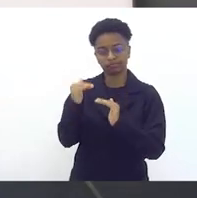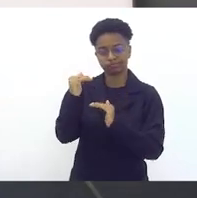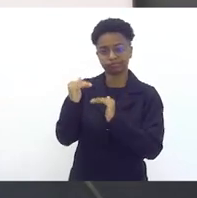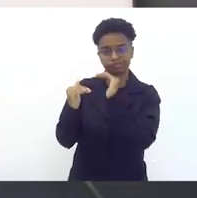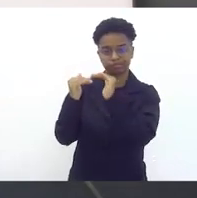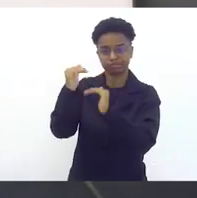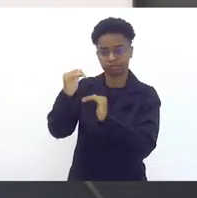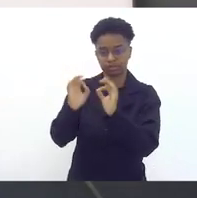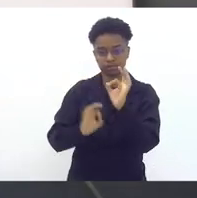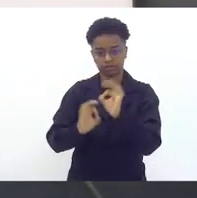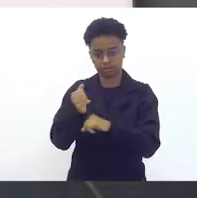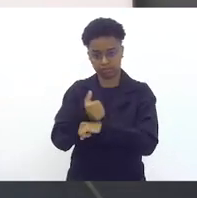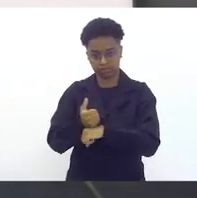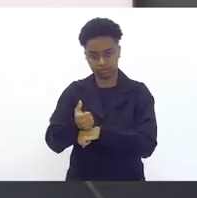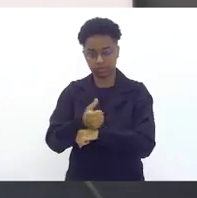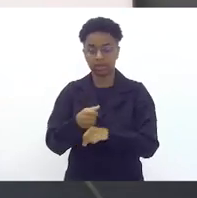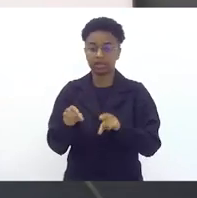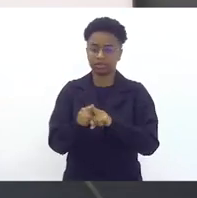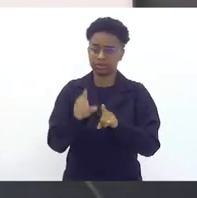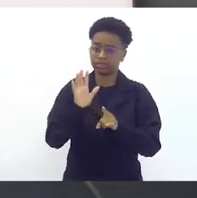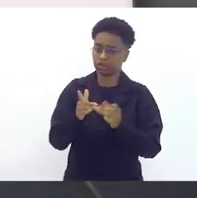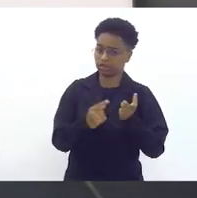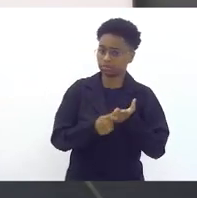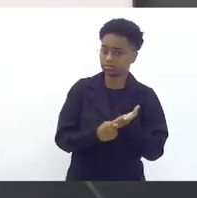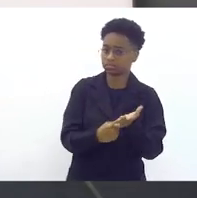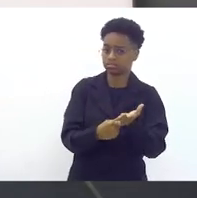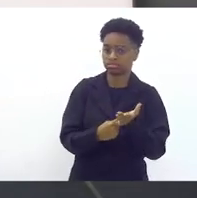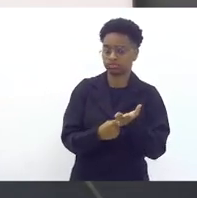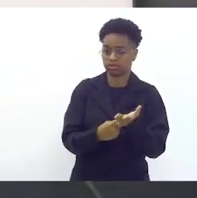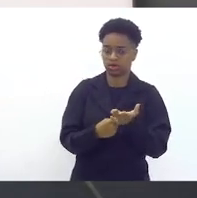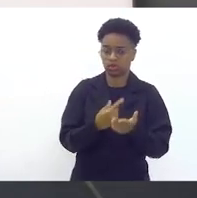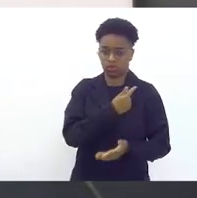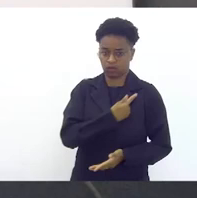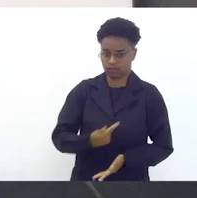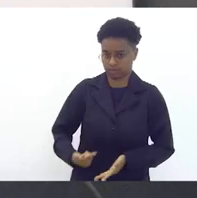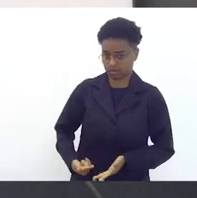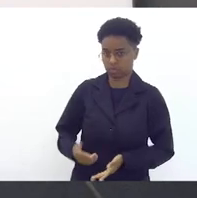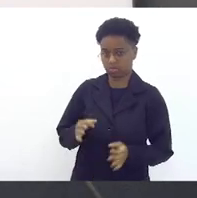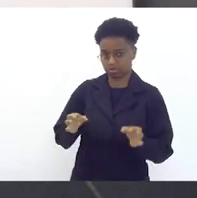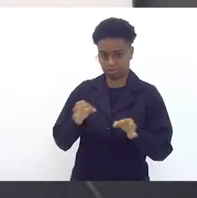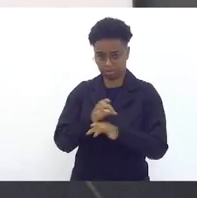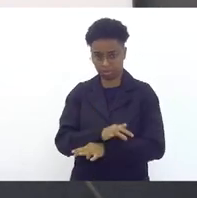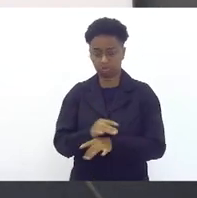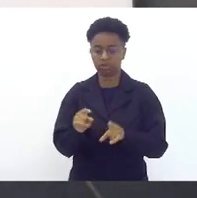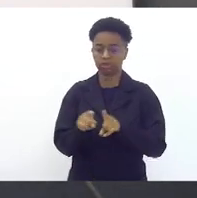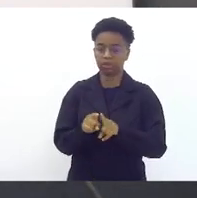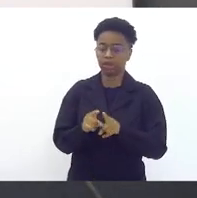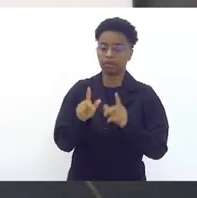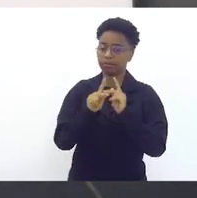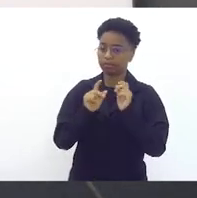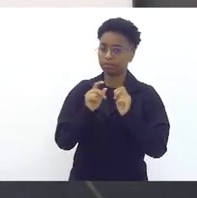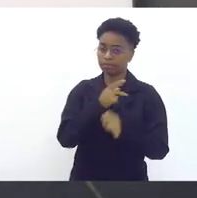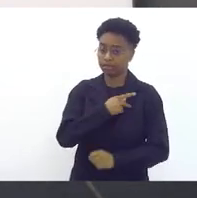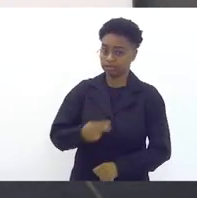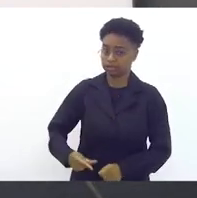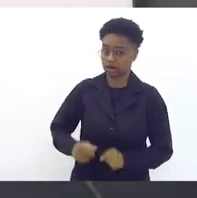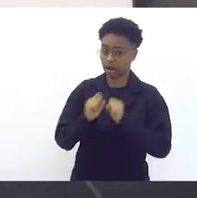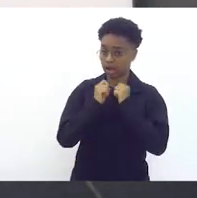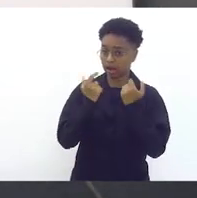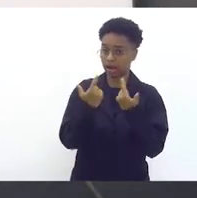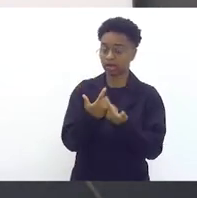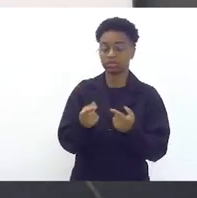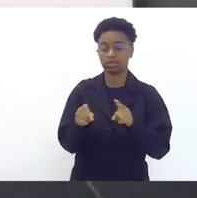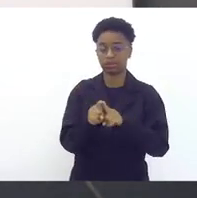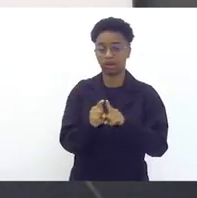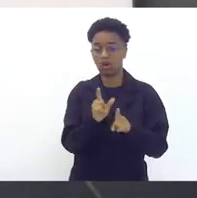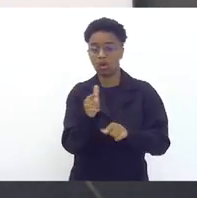negociado, devidamente tratado com o governador do Estado, com o presidente da Alerj, mas com um conjunto de